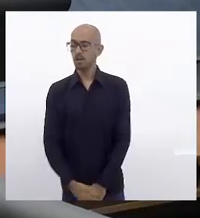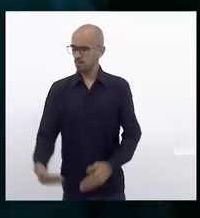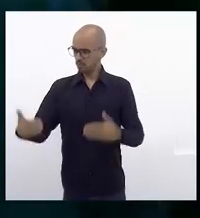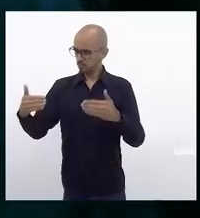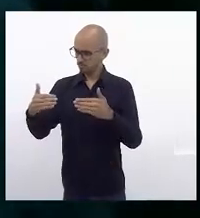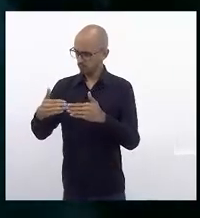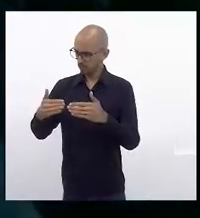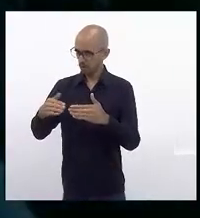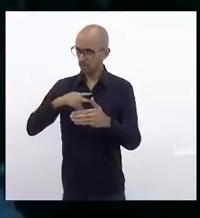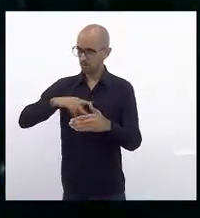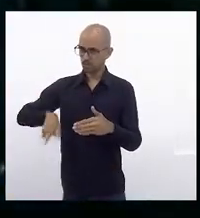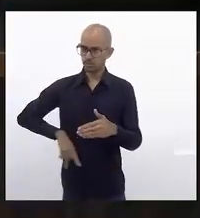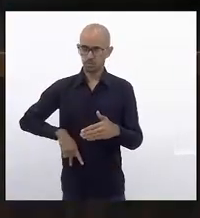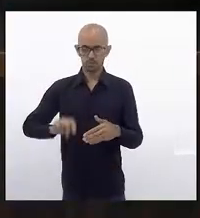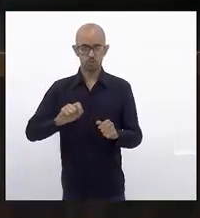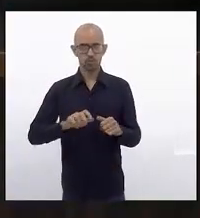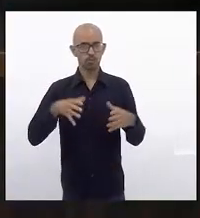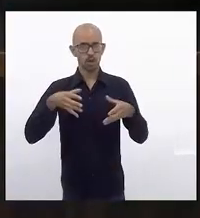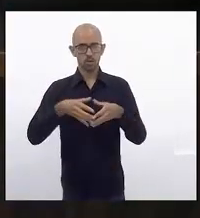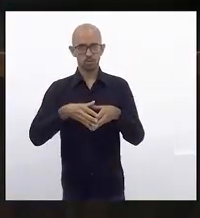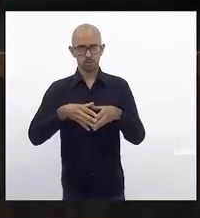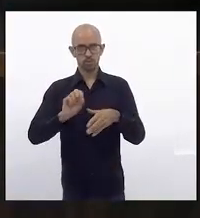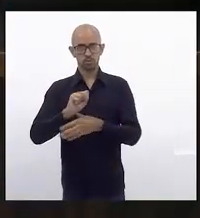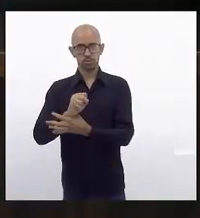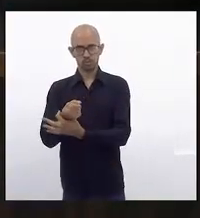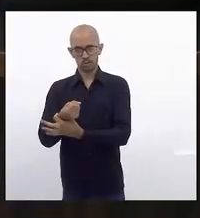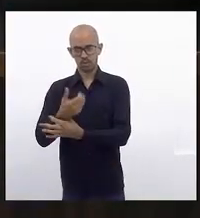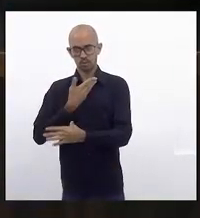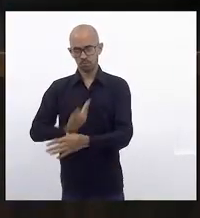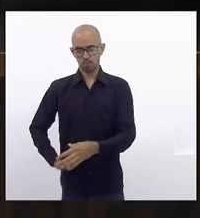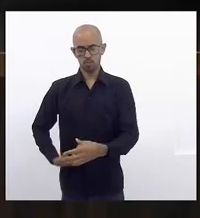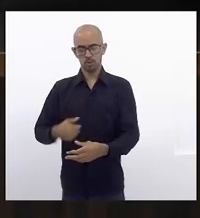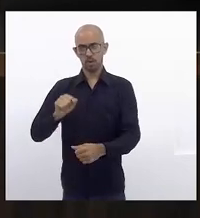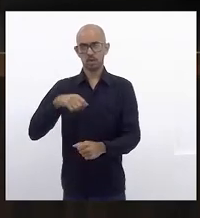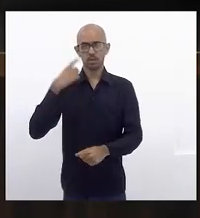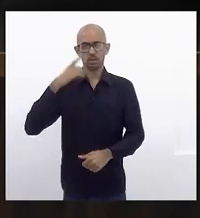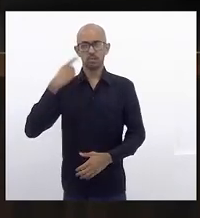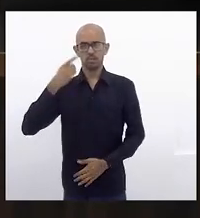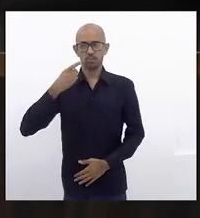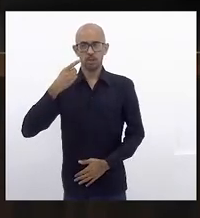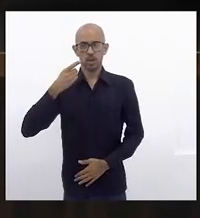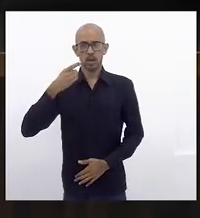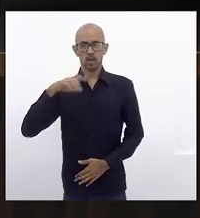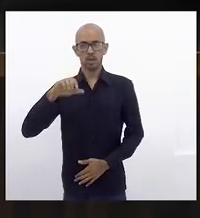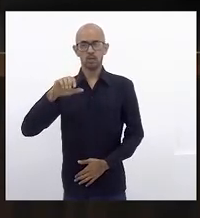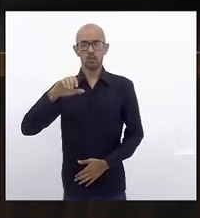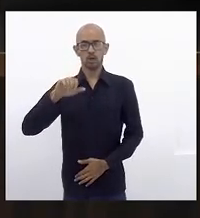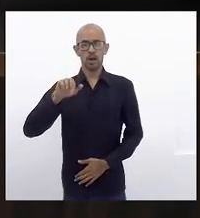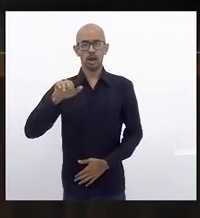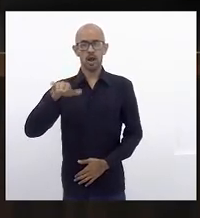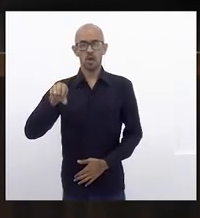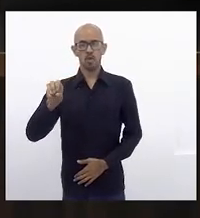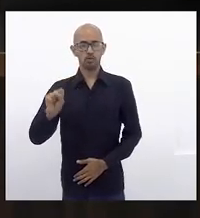Favorável, presidente. Pela Comissão de Segurança Pública, deputada. Deputado Carlos Augusto.